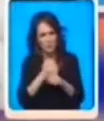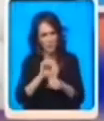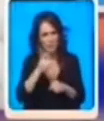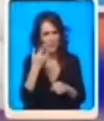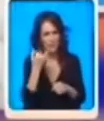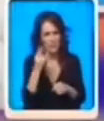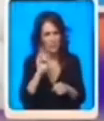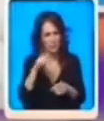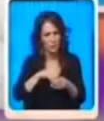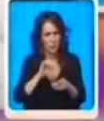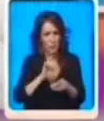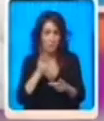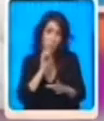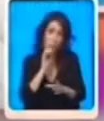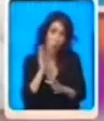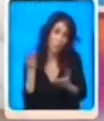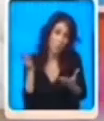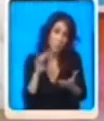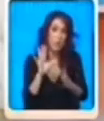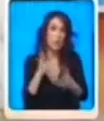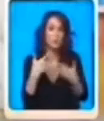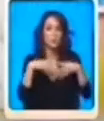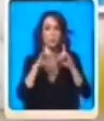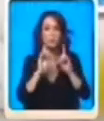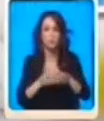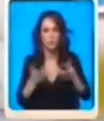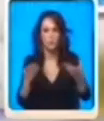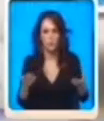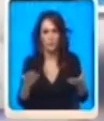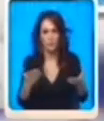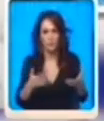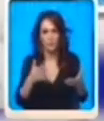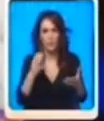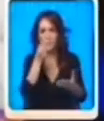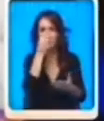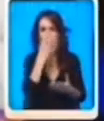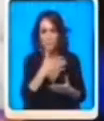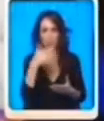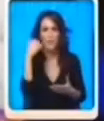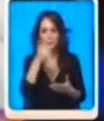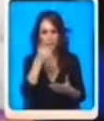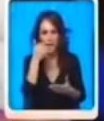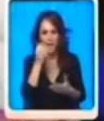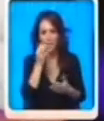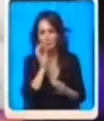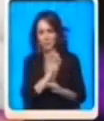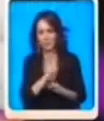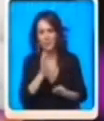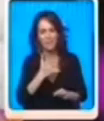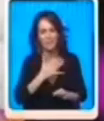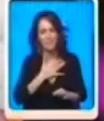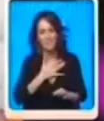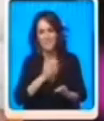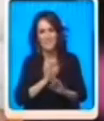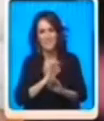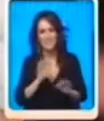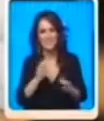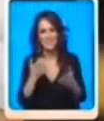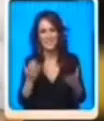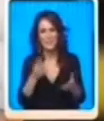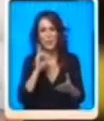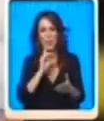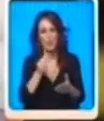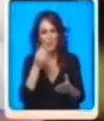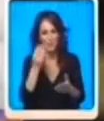pode vir a trabalhar, lá, não é? Uma coisa. Desde que começou aquilo da... Da Floribela. Da Floribela. Eu fiquei